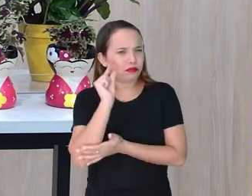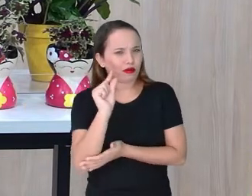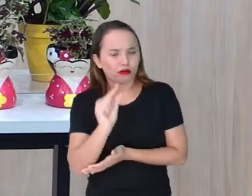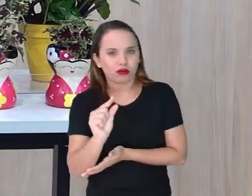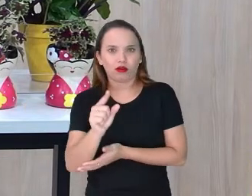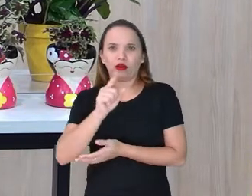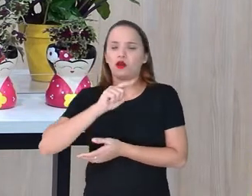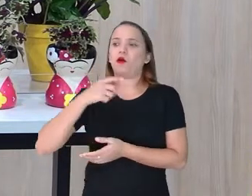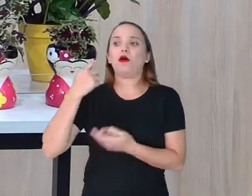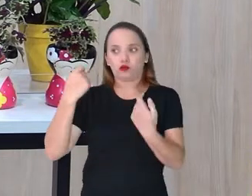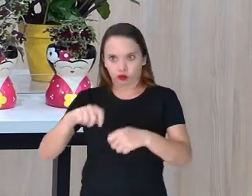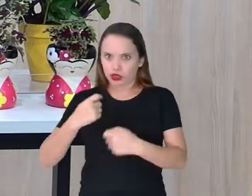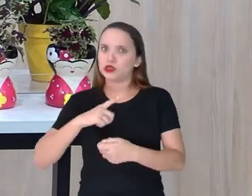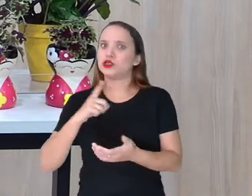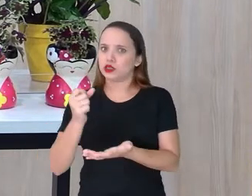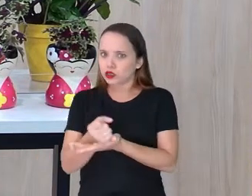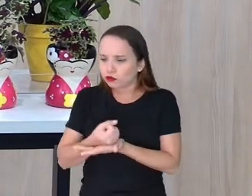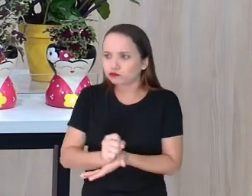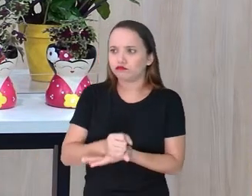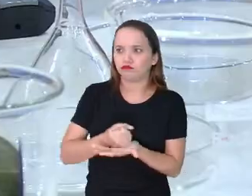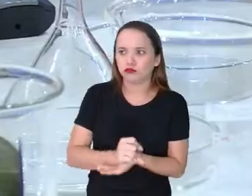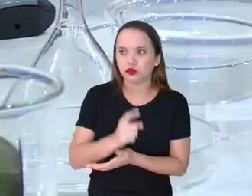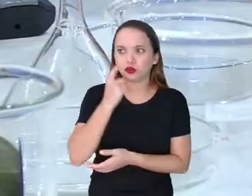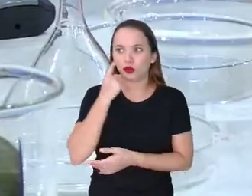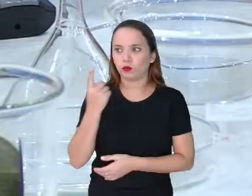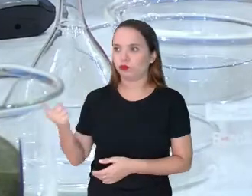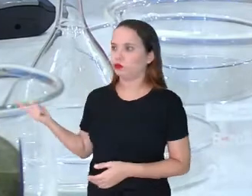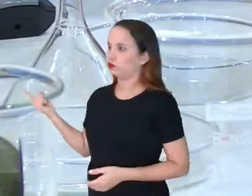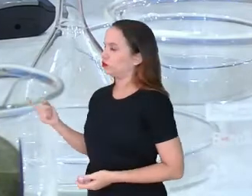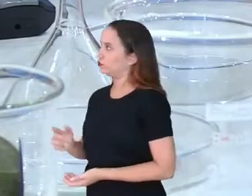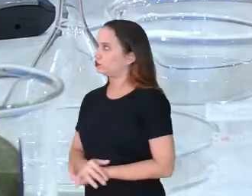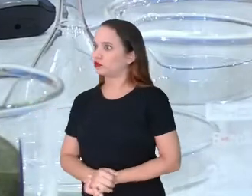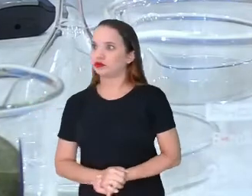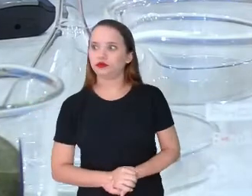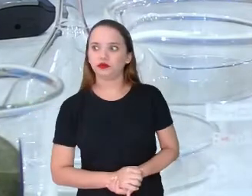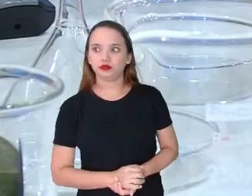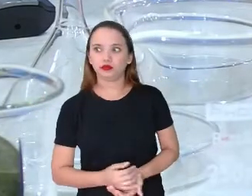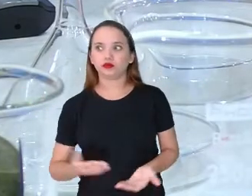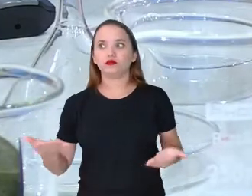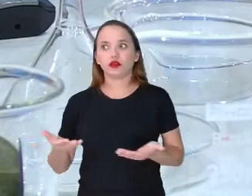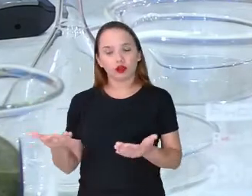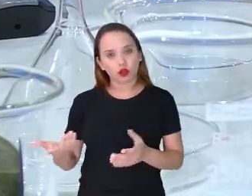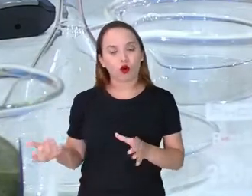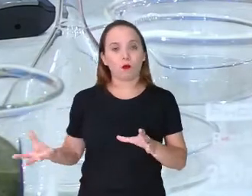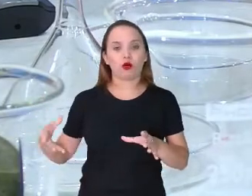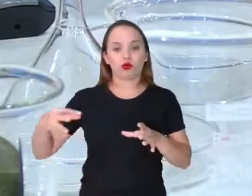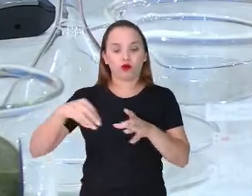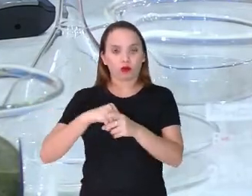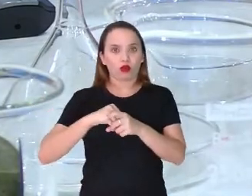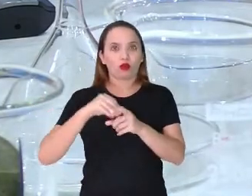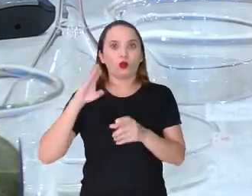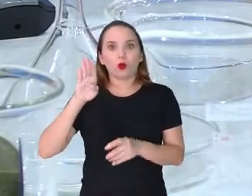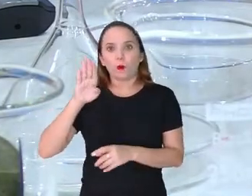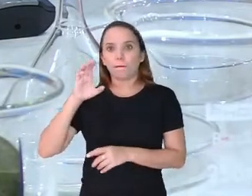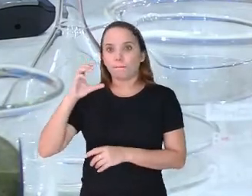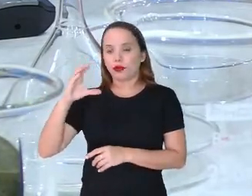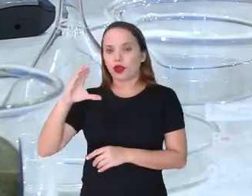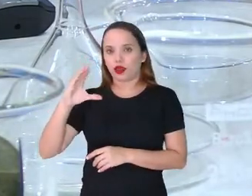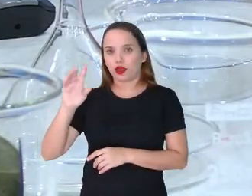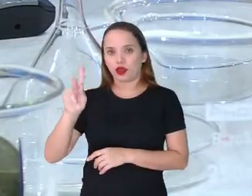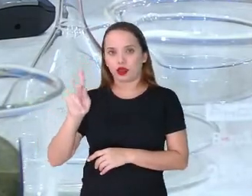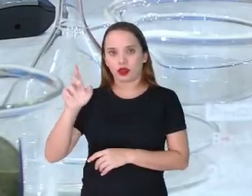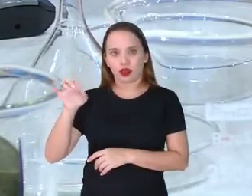folhinha, tá vendo? A gente amassou aqui. E aqui eu vou colocar no becker e vou colocar um pouquinho